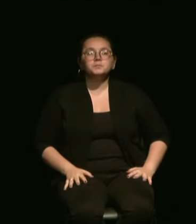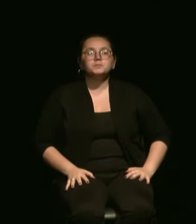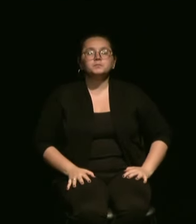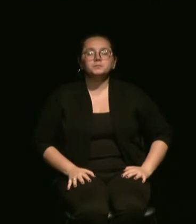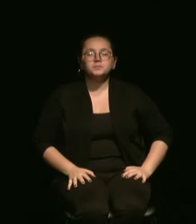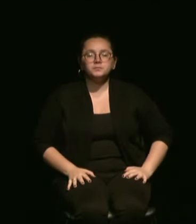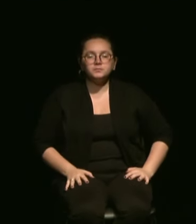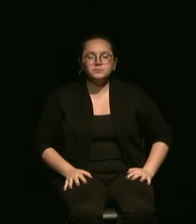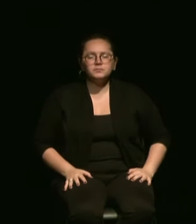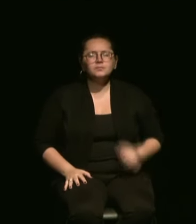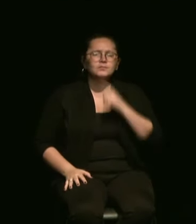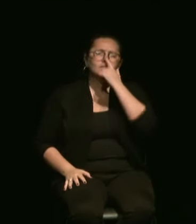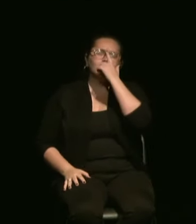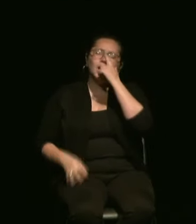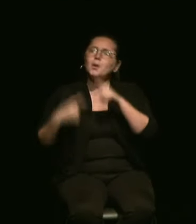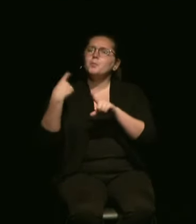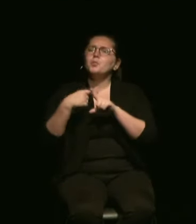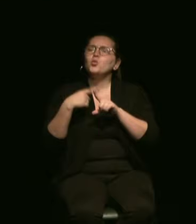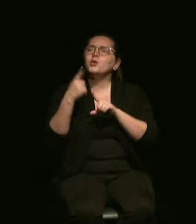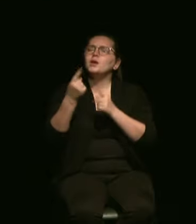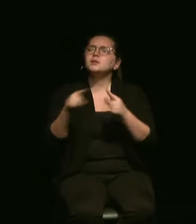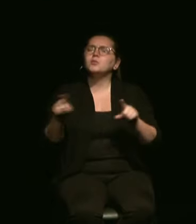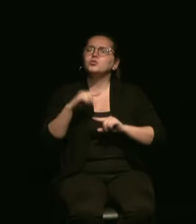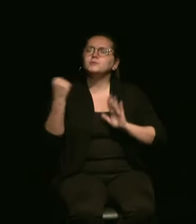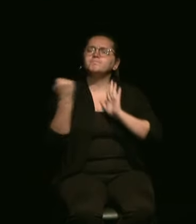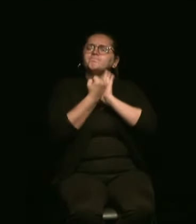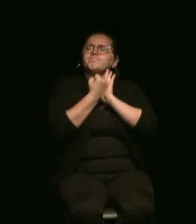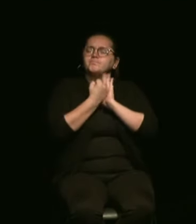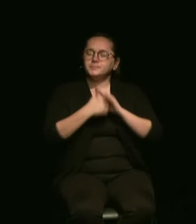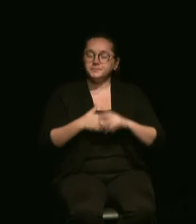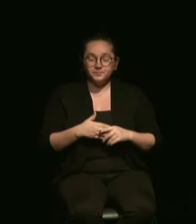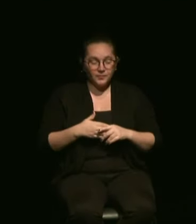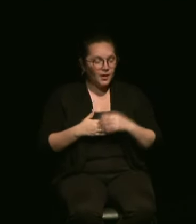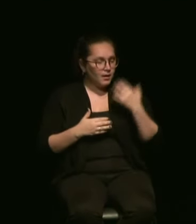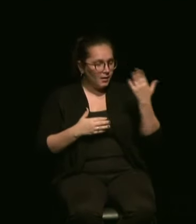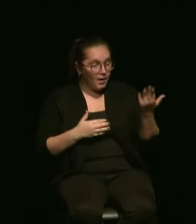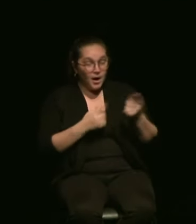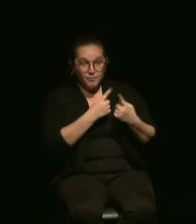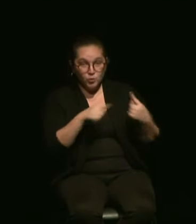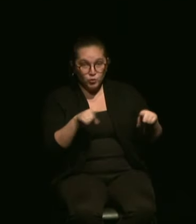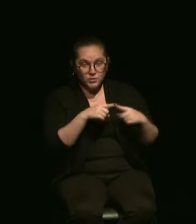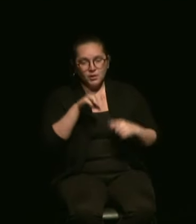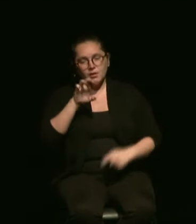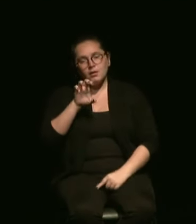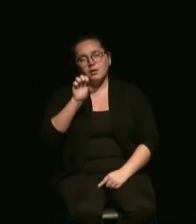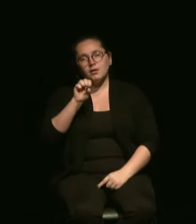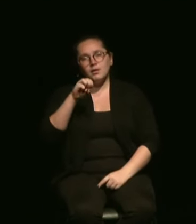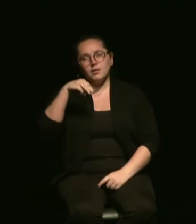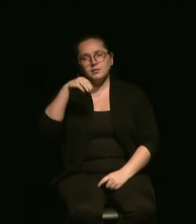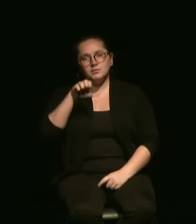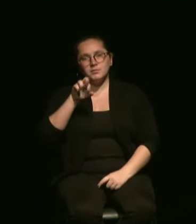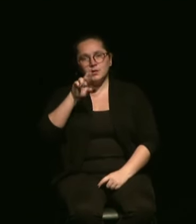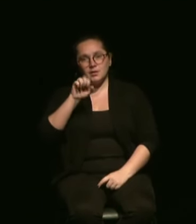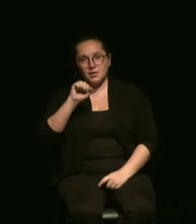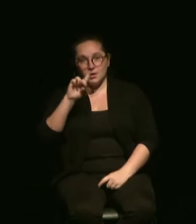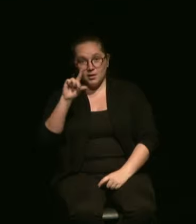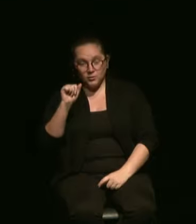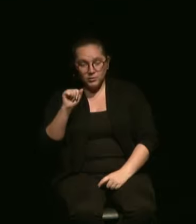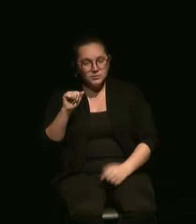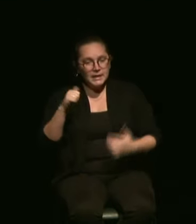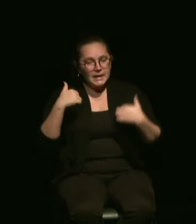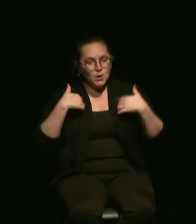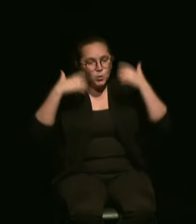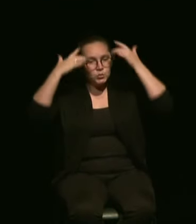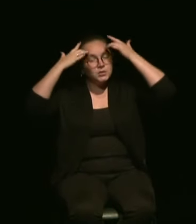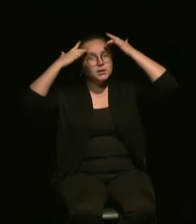Por que essa música ficou marcada na sua vida? A música Esmeralda foi assim, eu nem sabia que